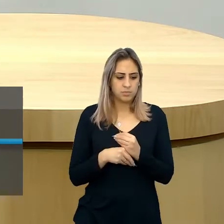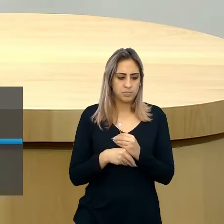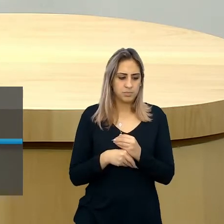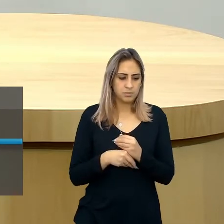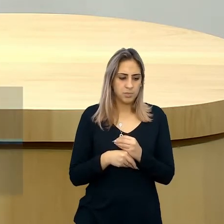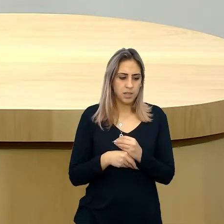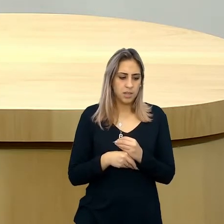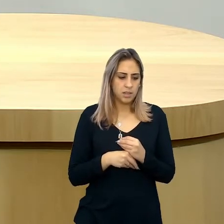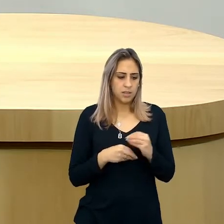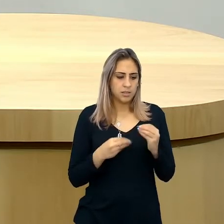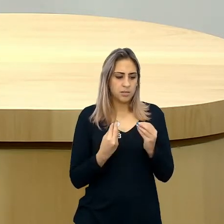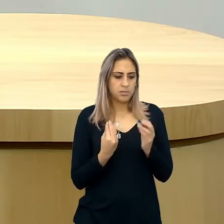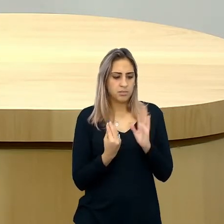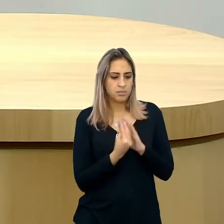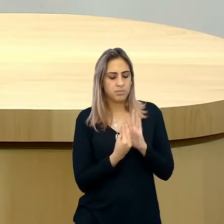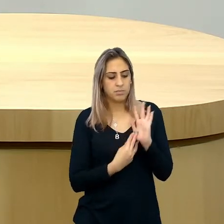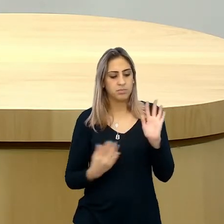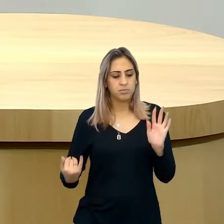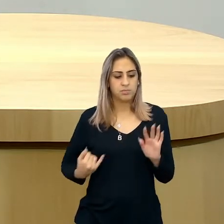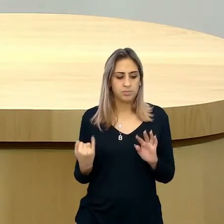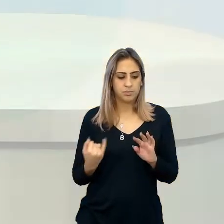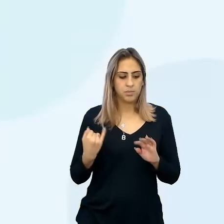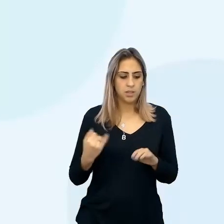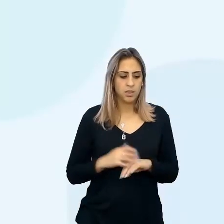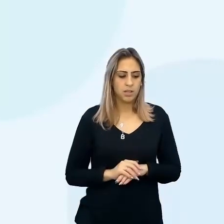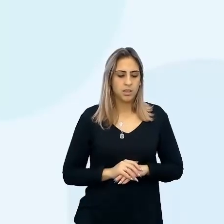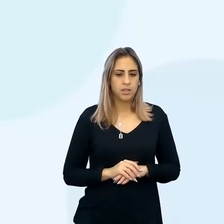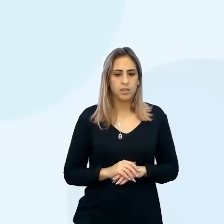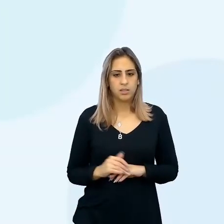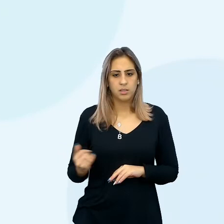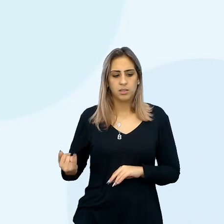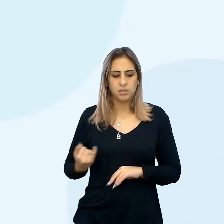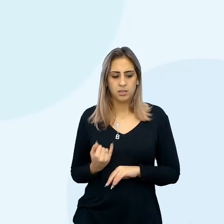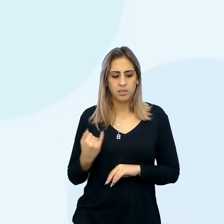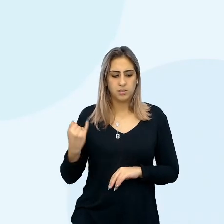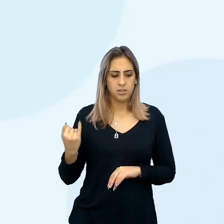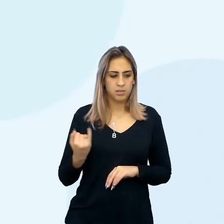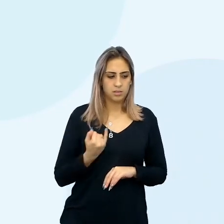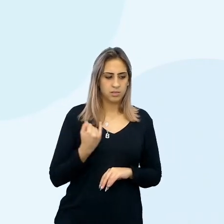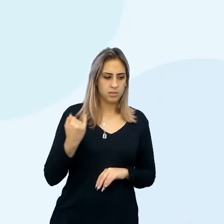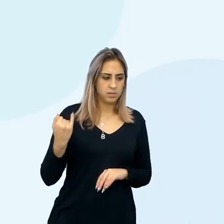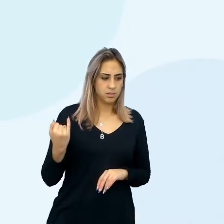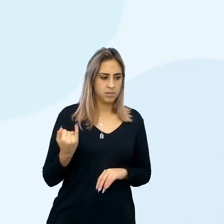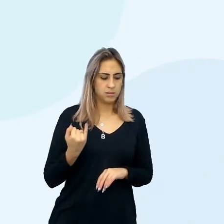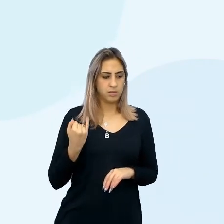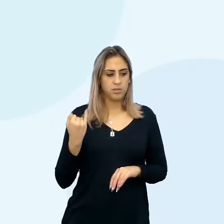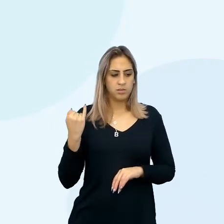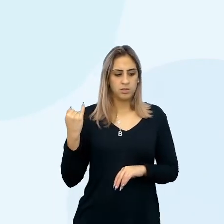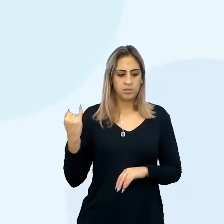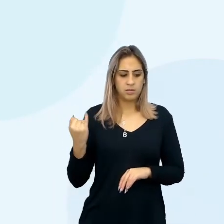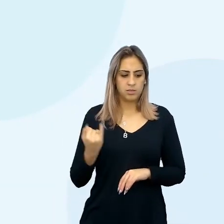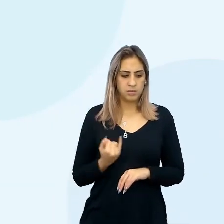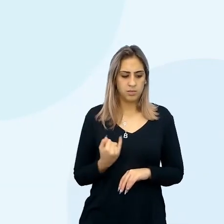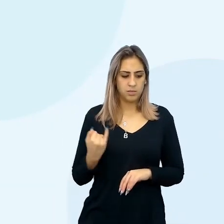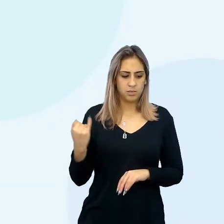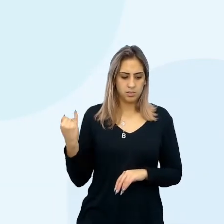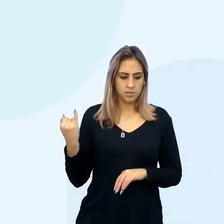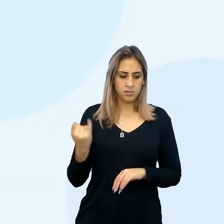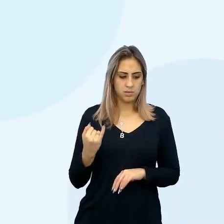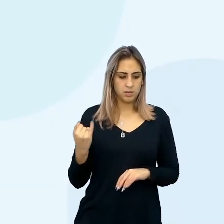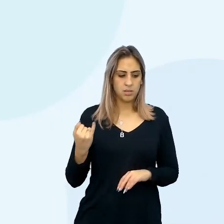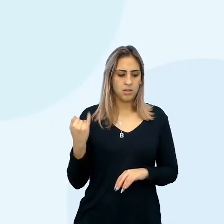componente fundamental de uma nova lógica de acumulação, de uma nova lógica